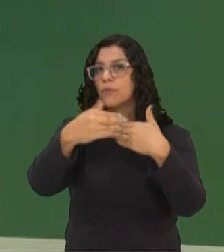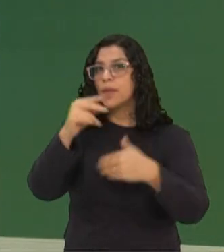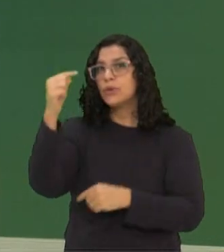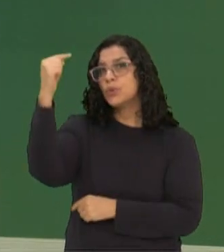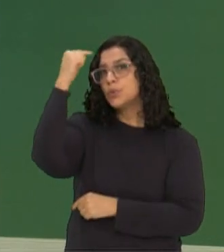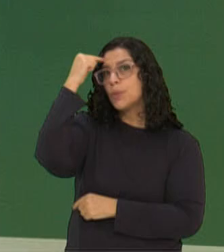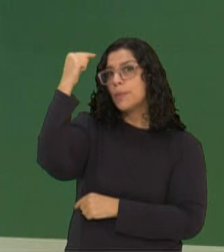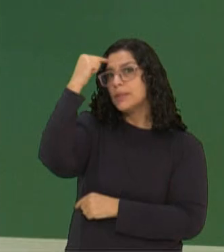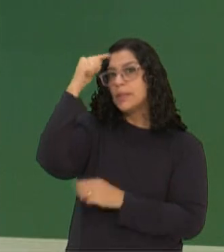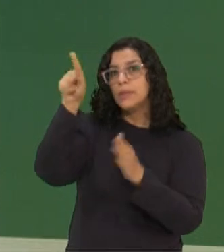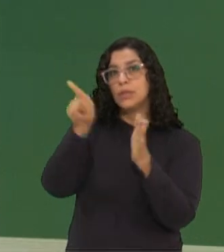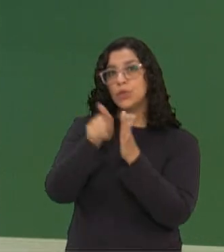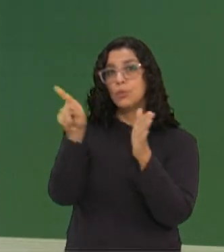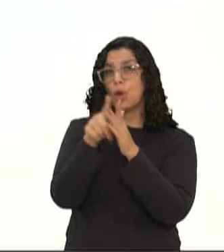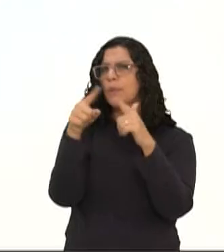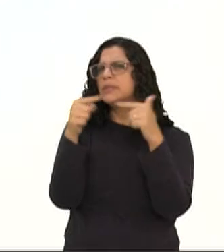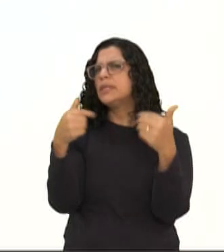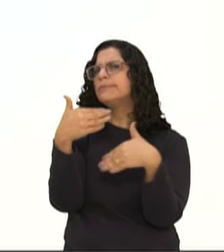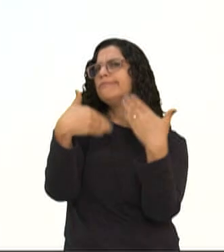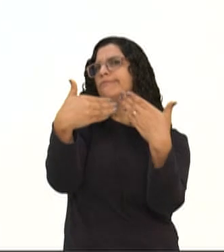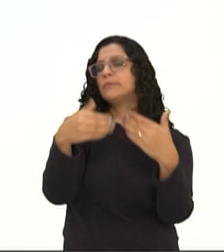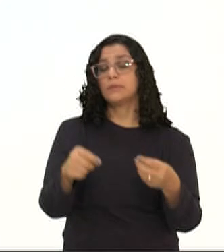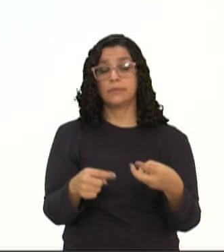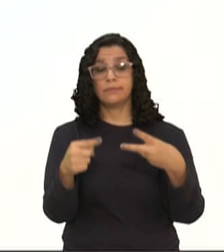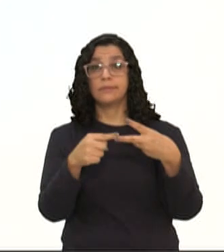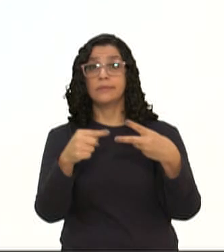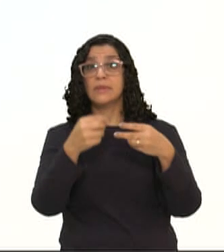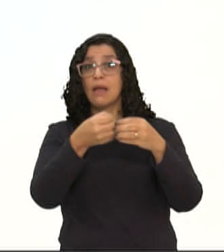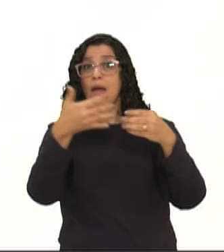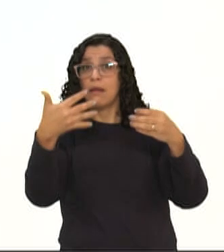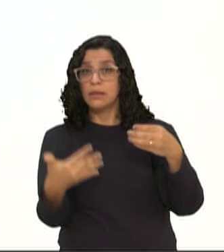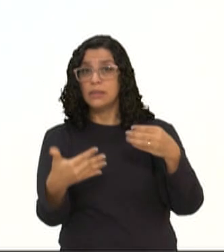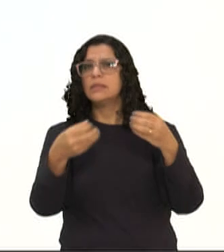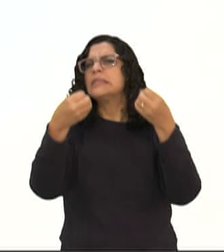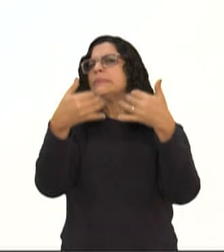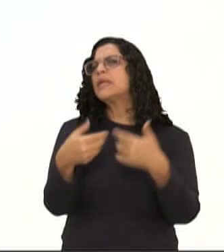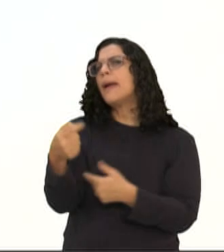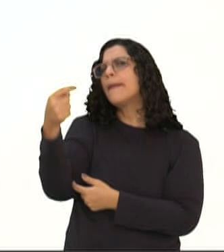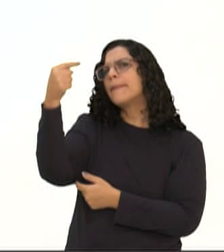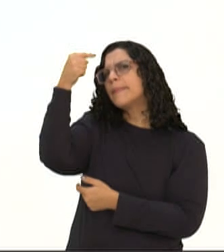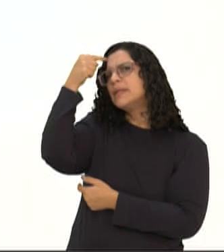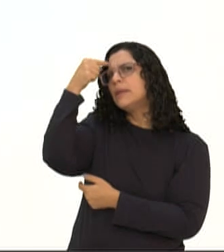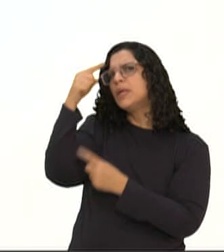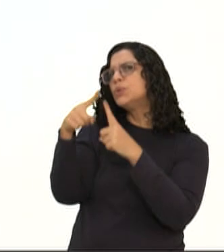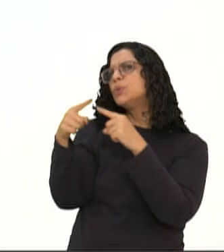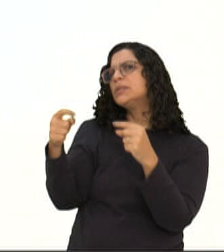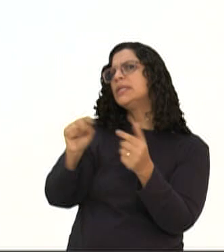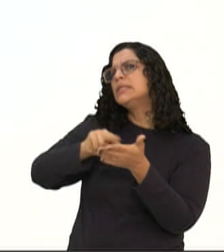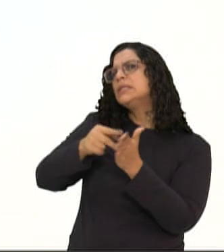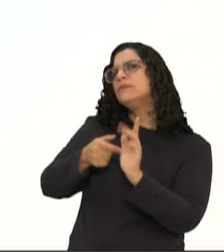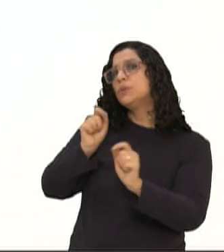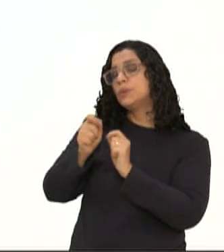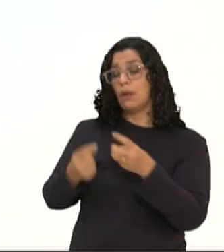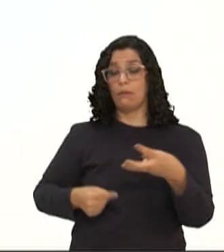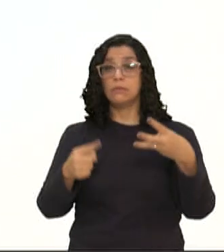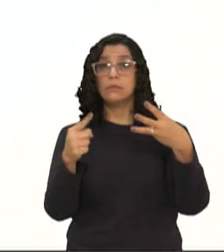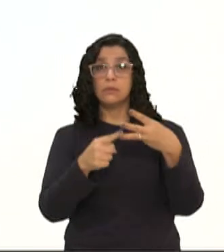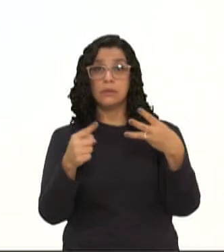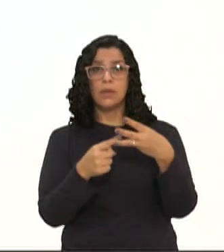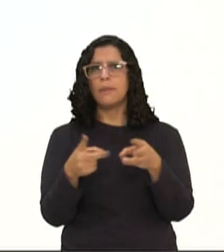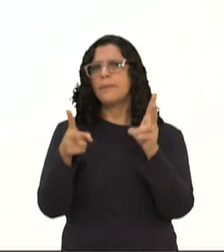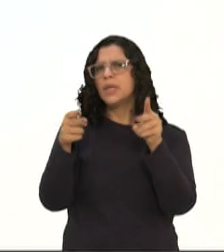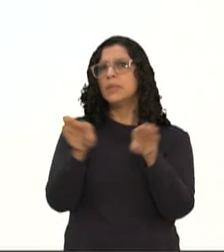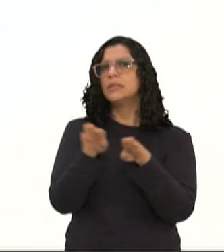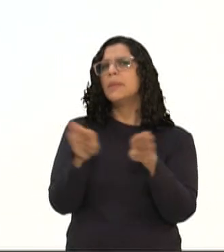pensamento científico, como que ele transcorreu, caracterizar o que é um pensamento científico e, por último, identificar alguns